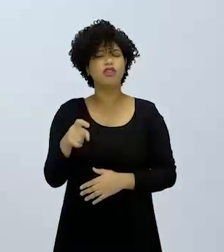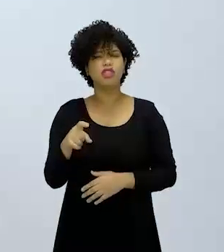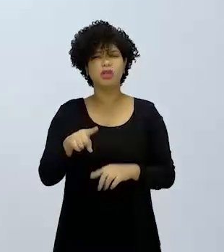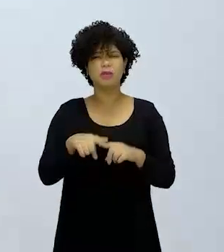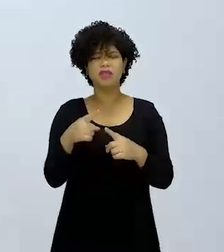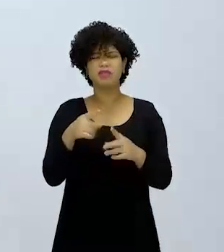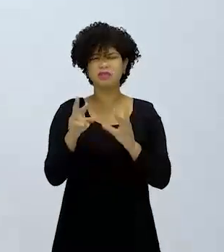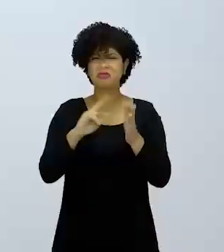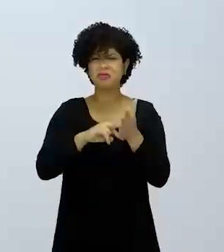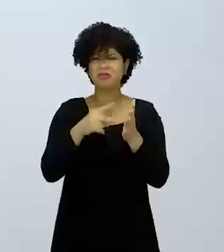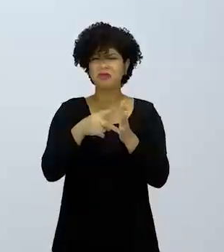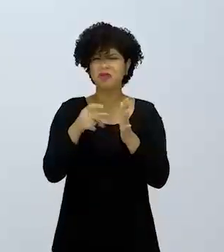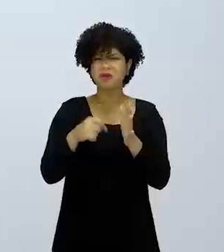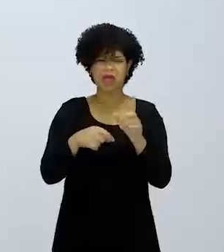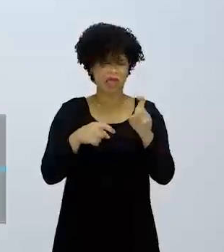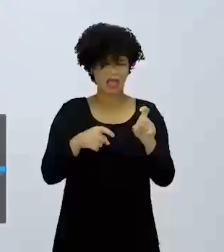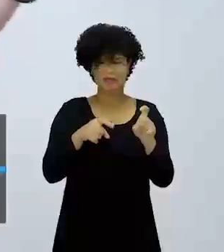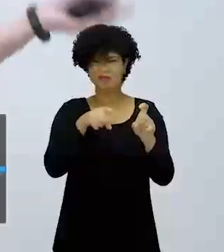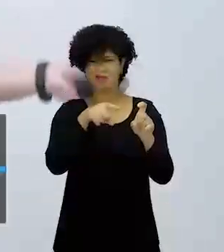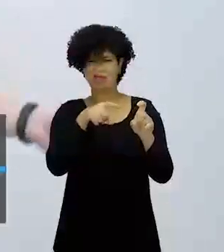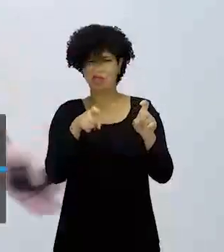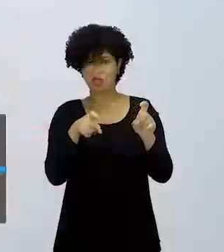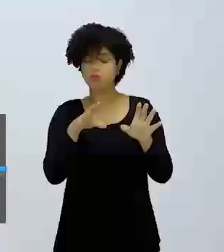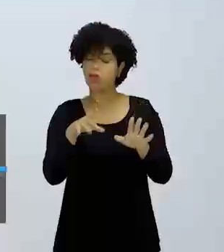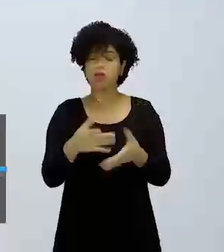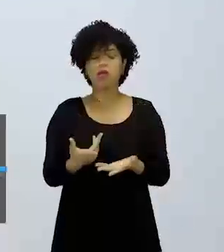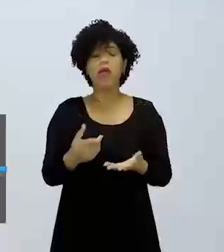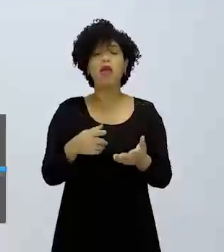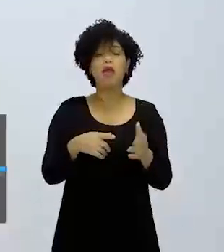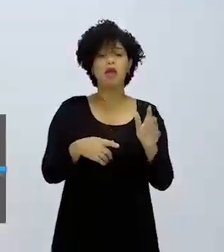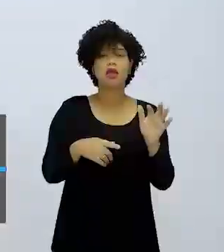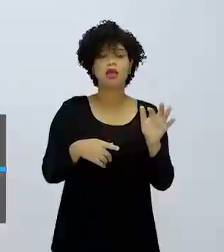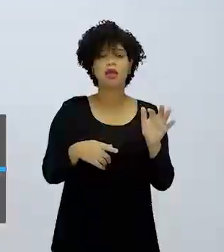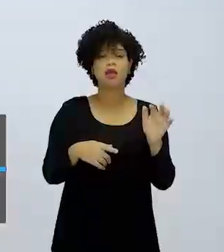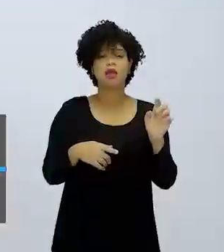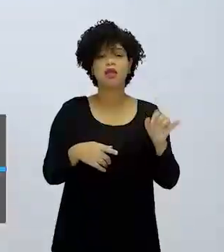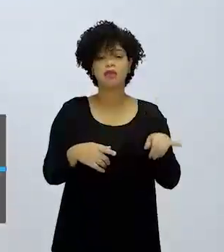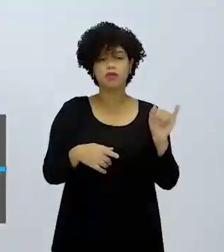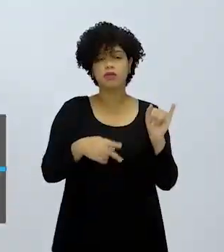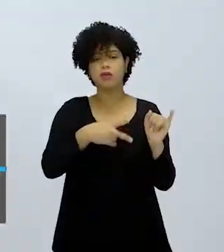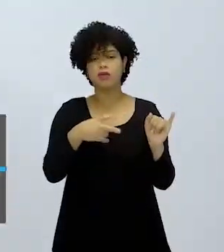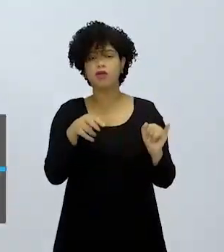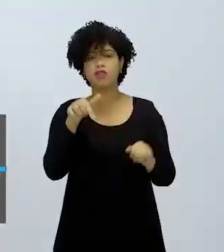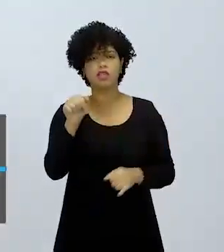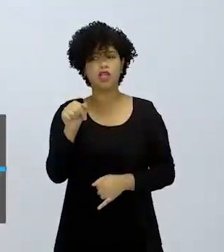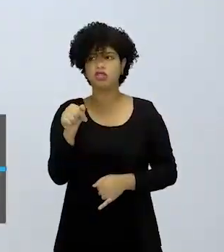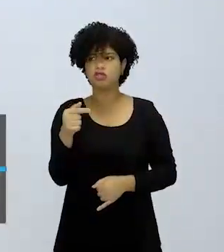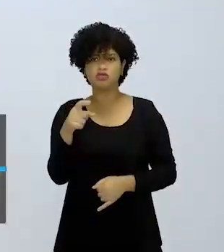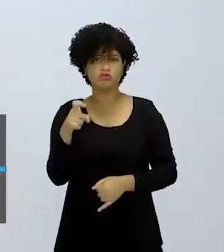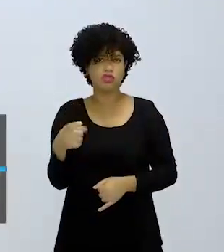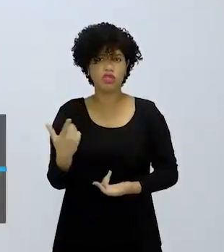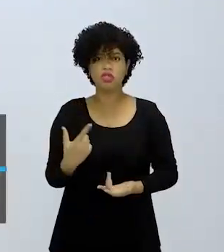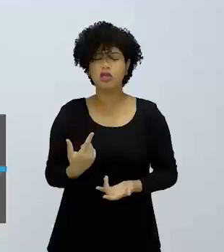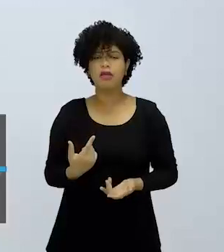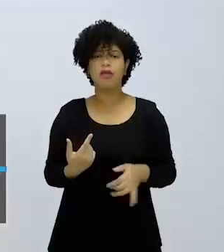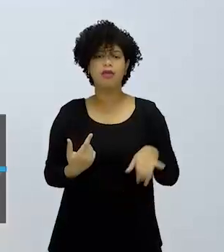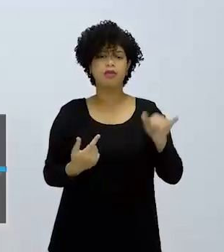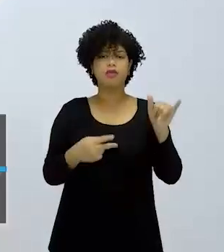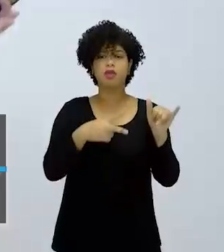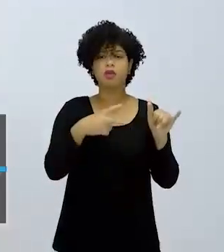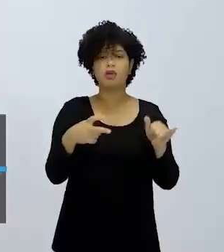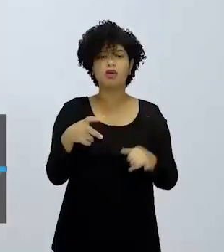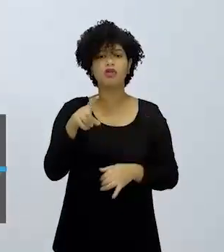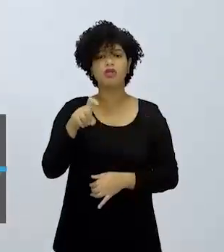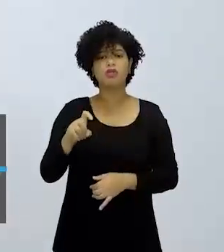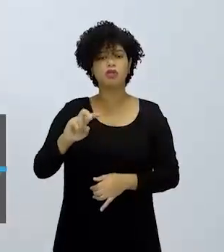formação? Seria, por exemplo, y igual a 2x mais 5, y igual a 7x, y igual a x mais 3, y igual a x quadrado